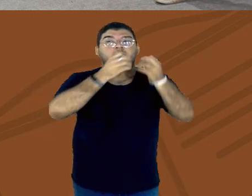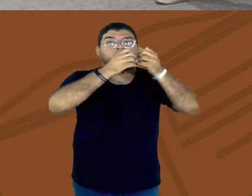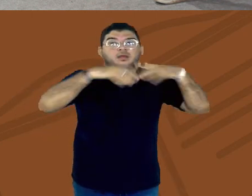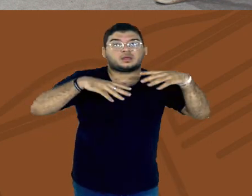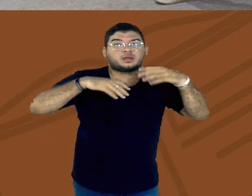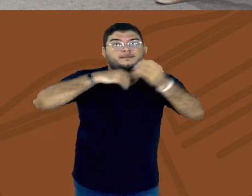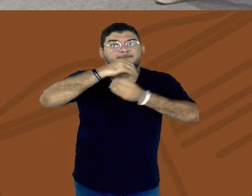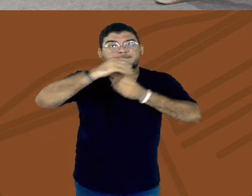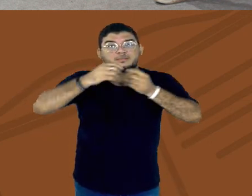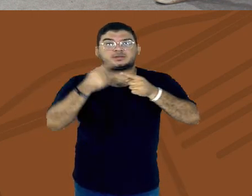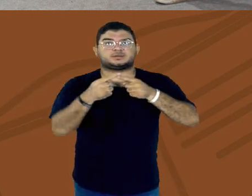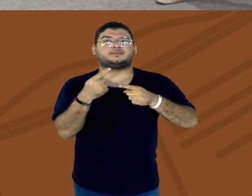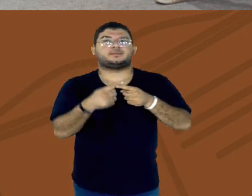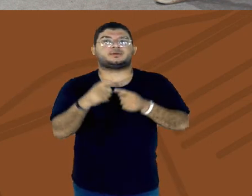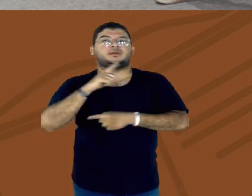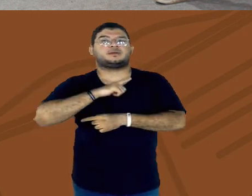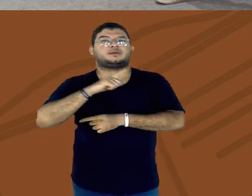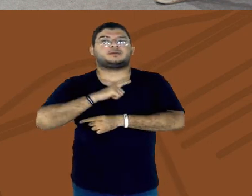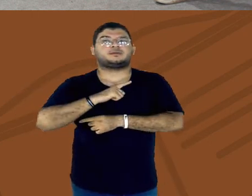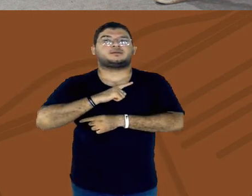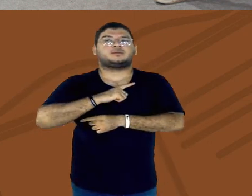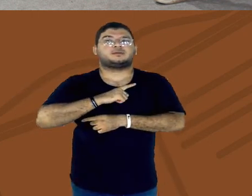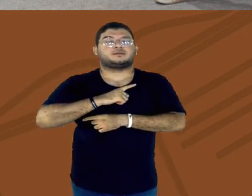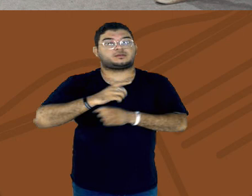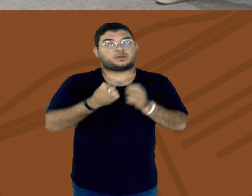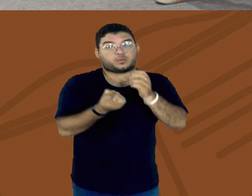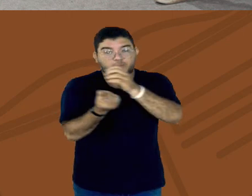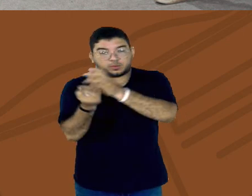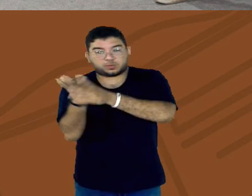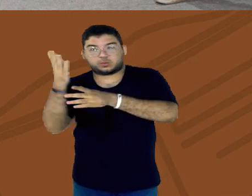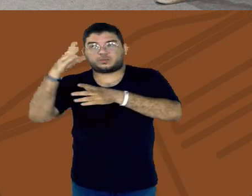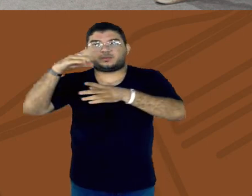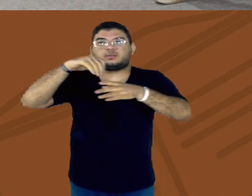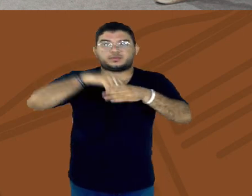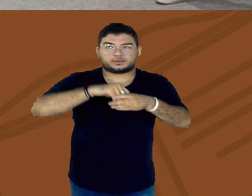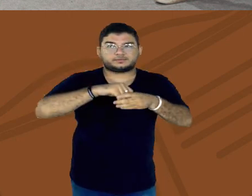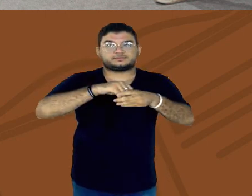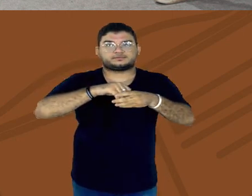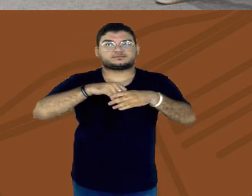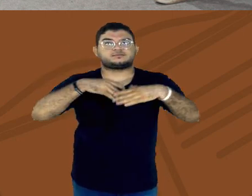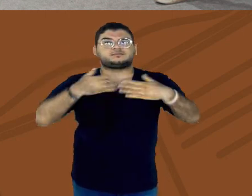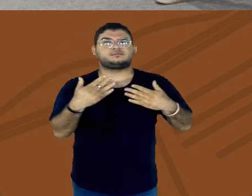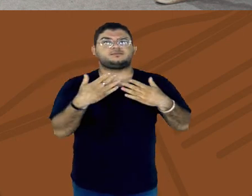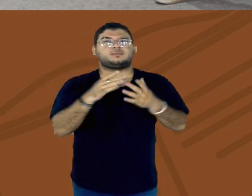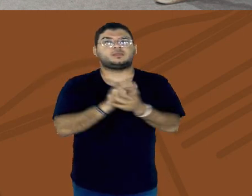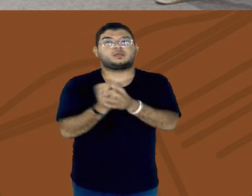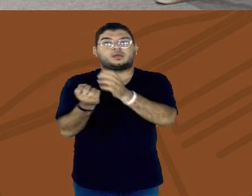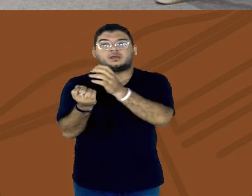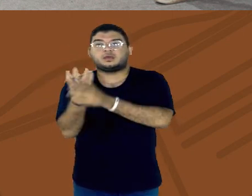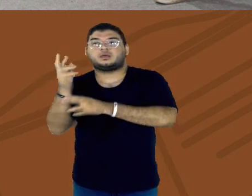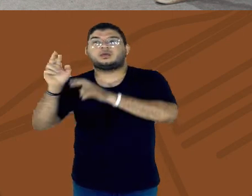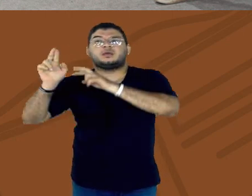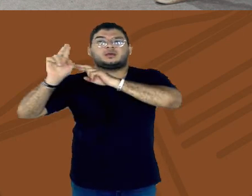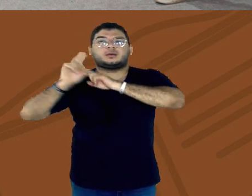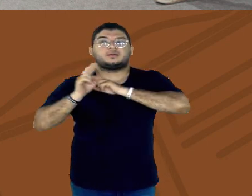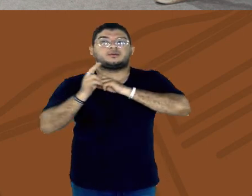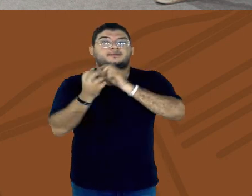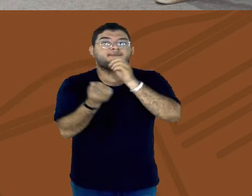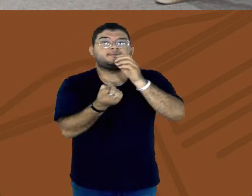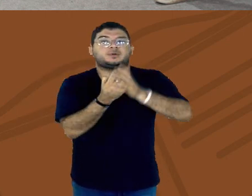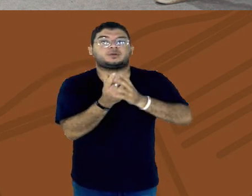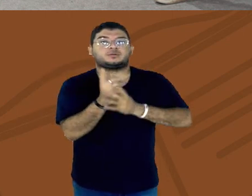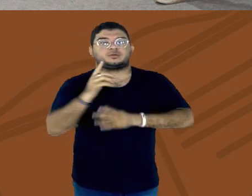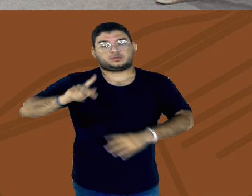mista, pois possui uma porção endócrina e uma porção exócrina. A porção exócrina é responsável por produzir